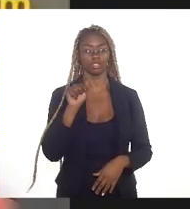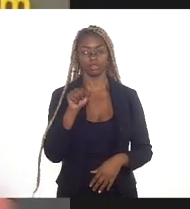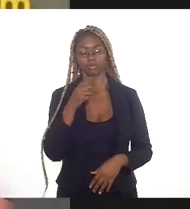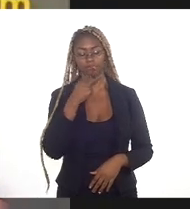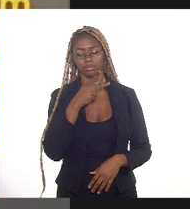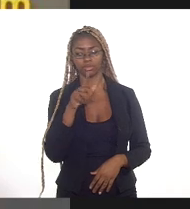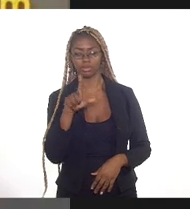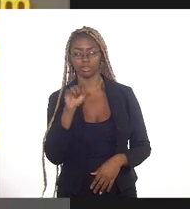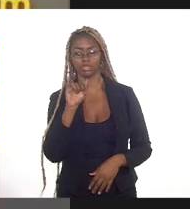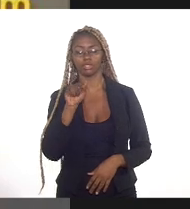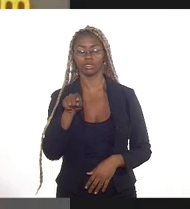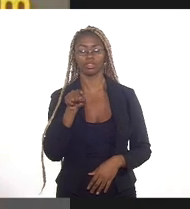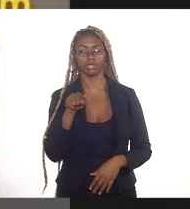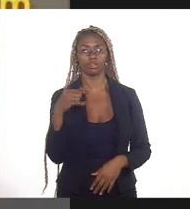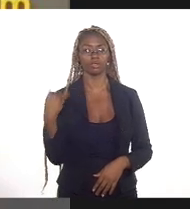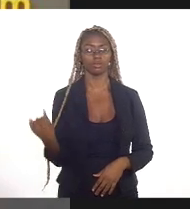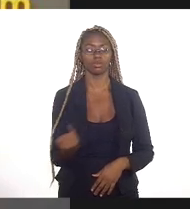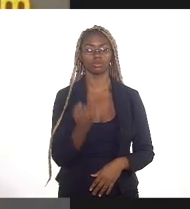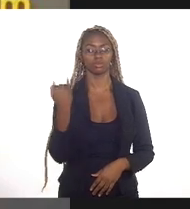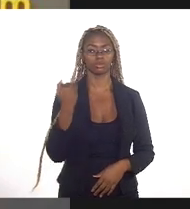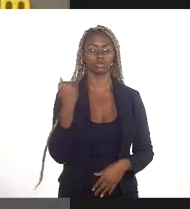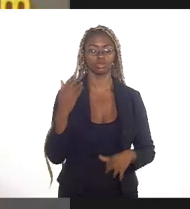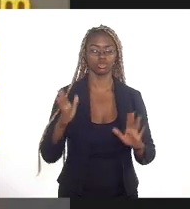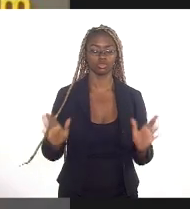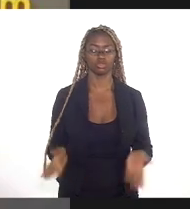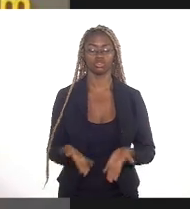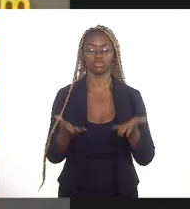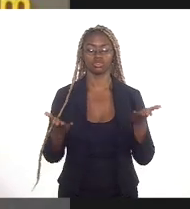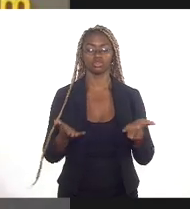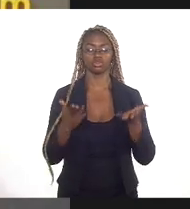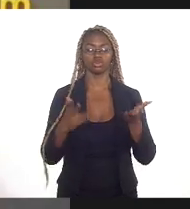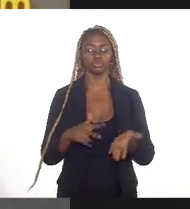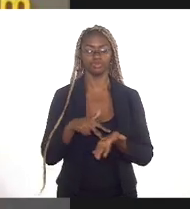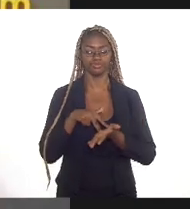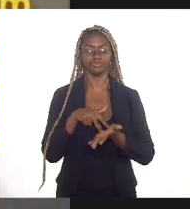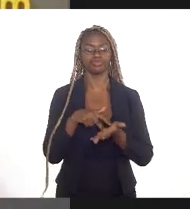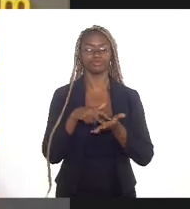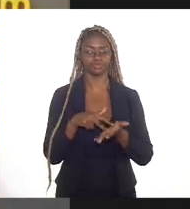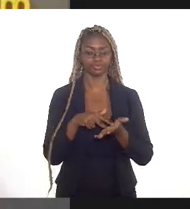o objetivo de promover, né, essa consolidação do